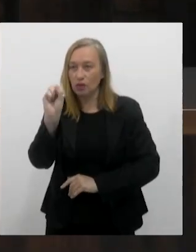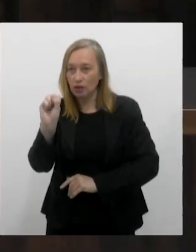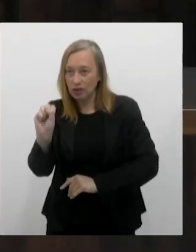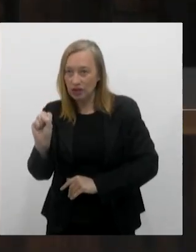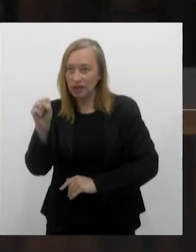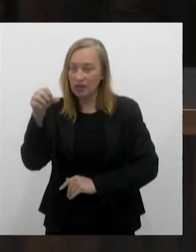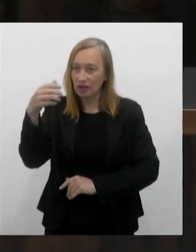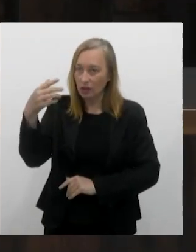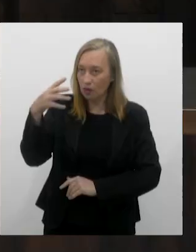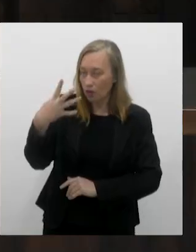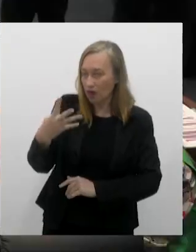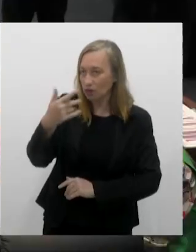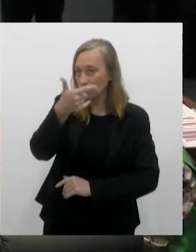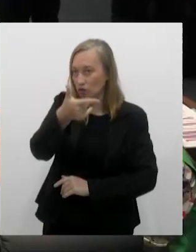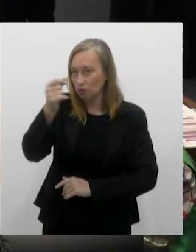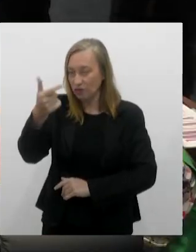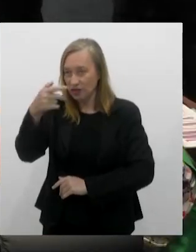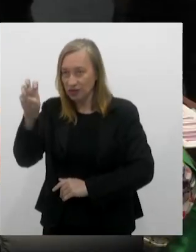2184/2025.